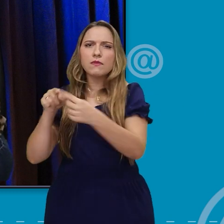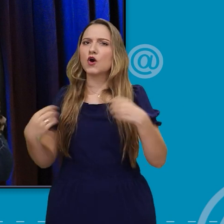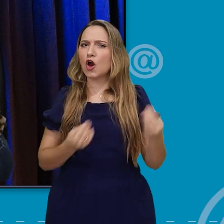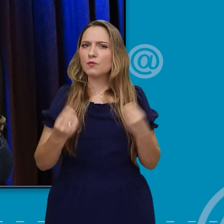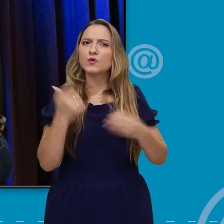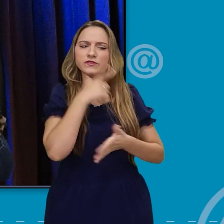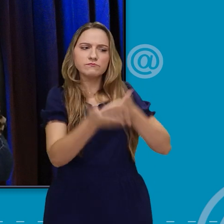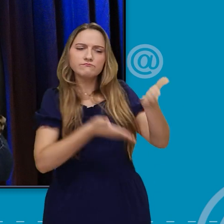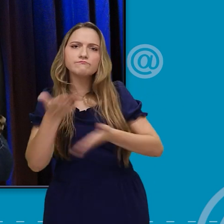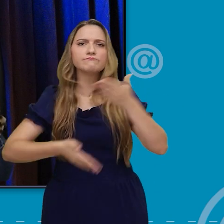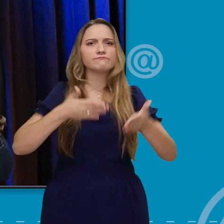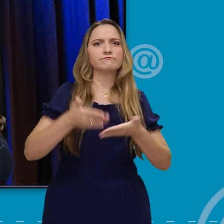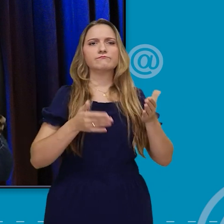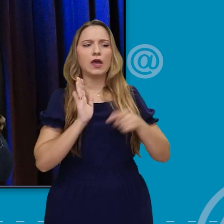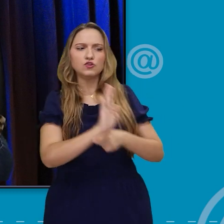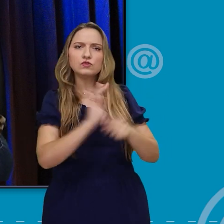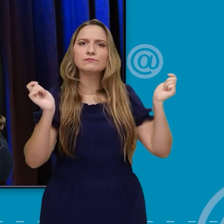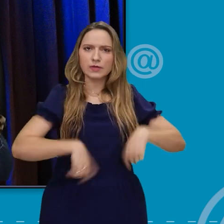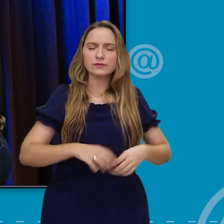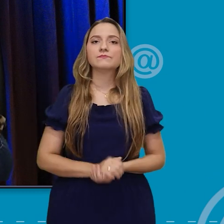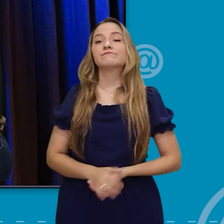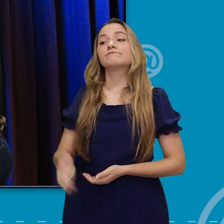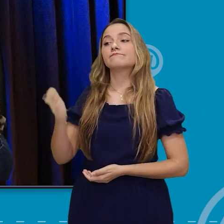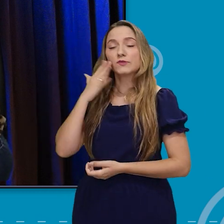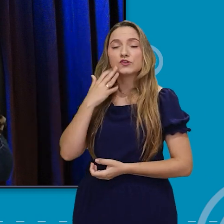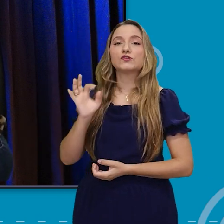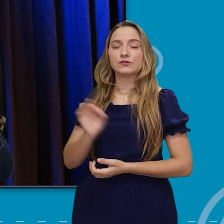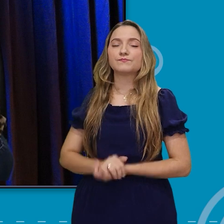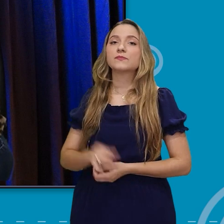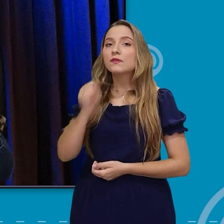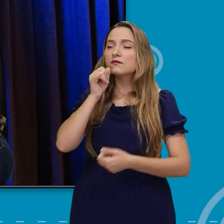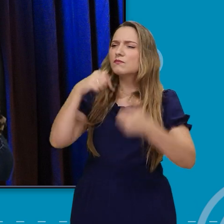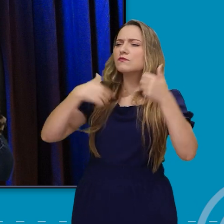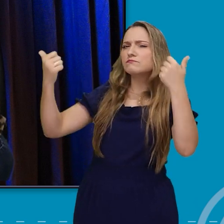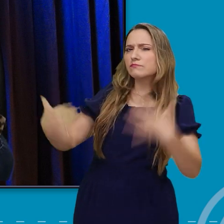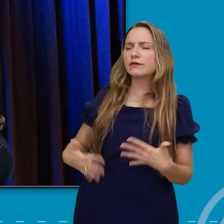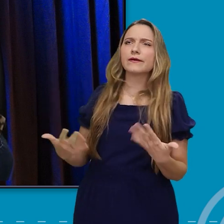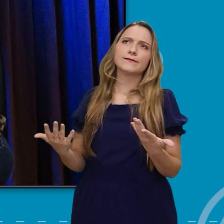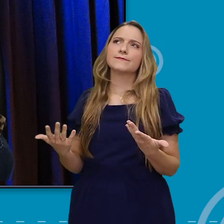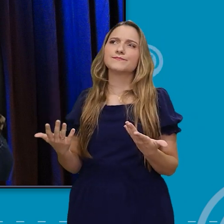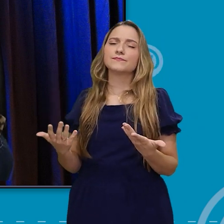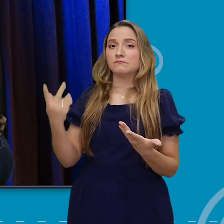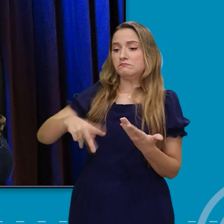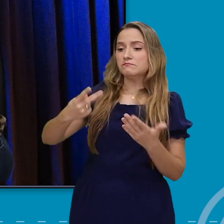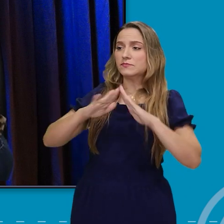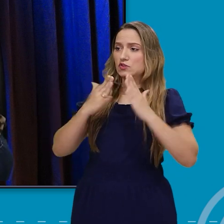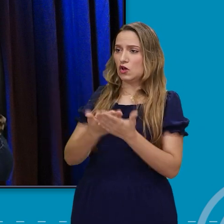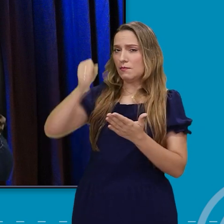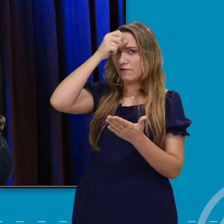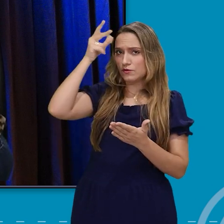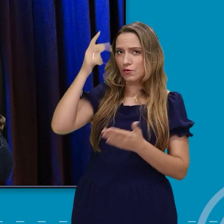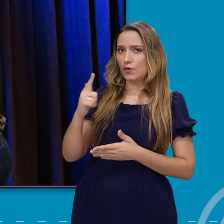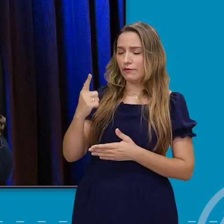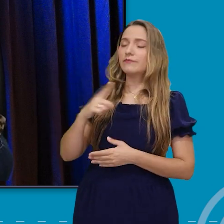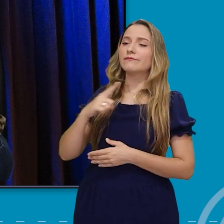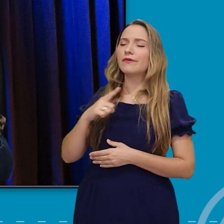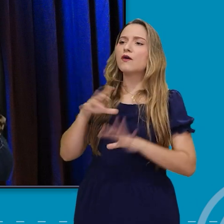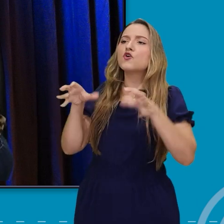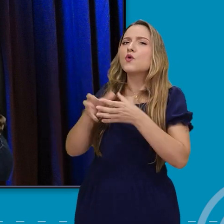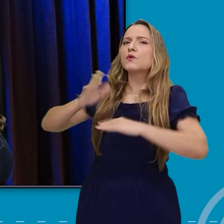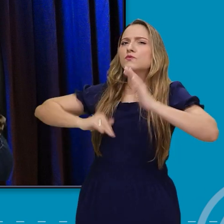composta a equipe multi, por exemplo? A gente já falou isso no outro Informando, Já. dos professores, né, que vão